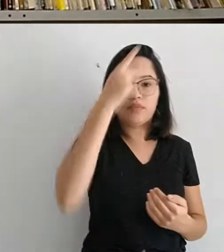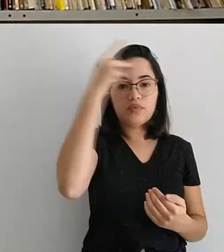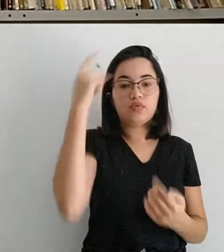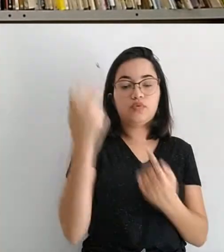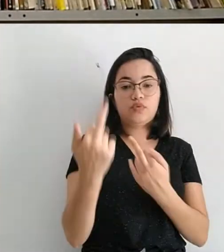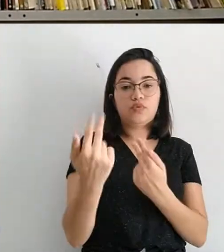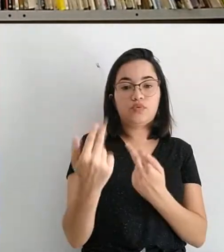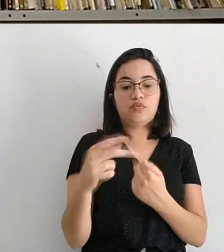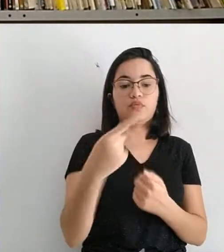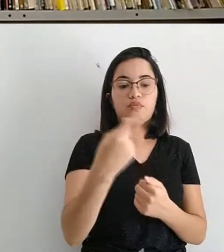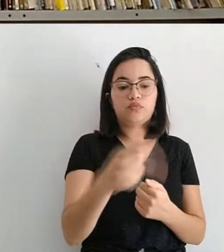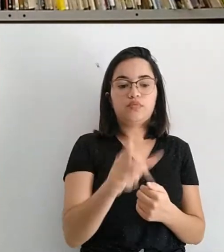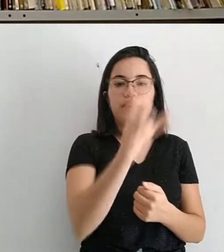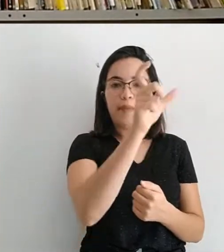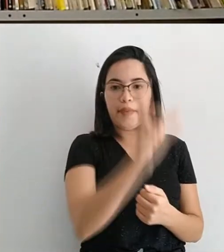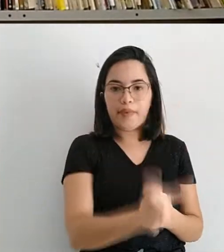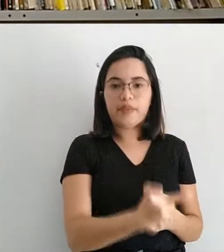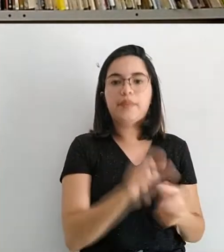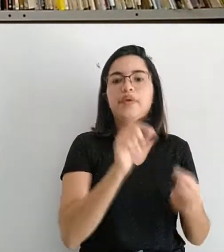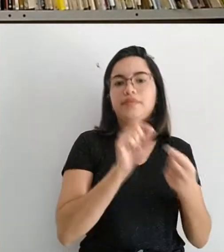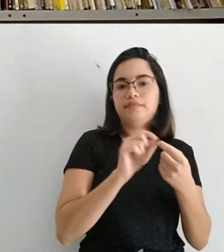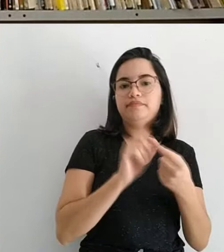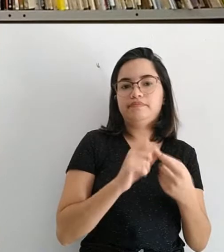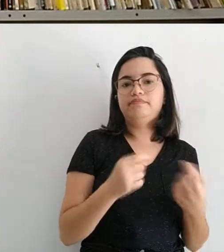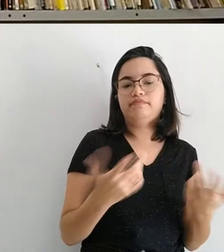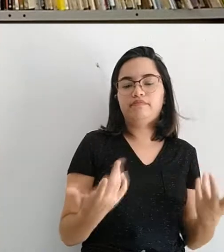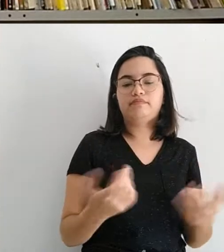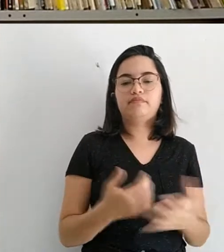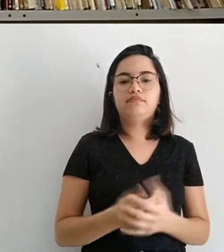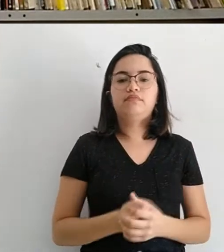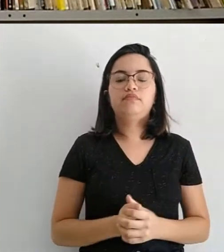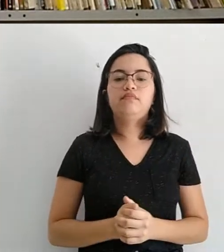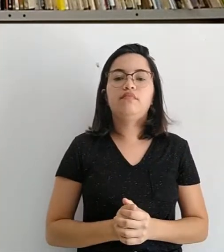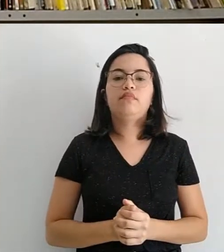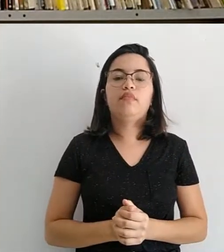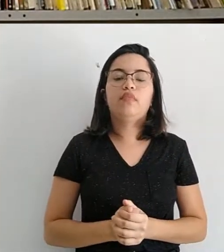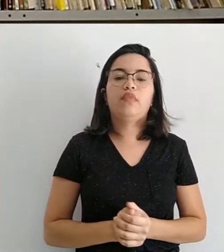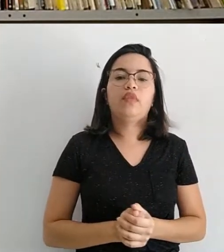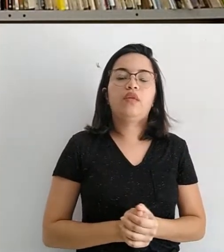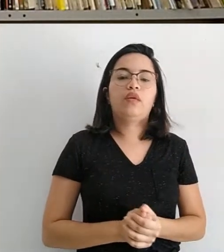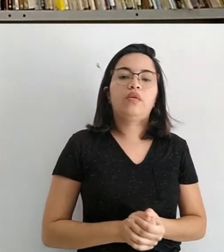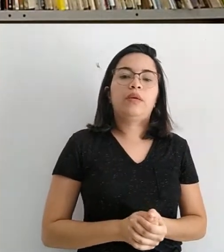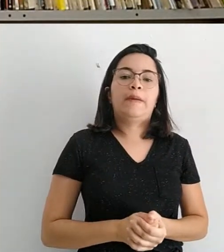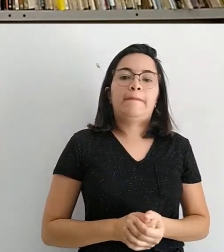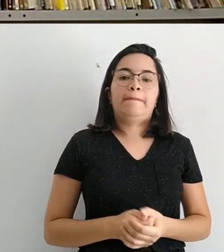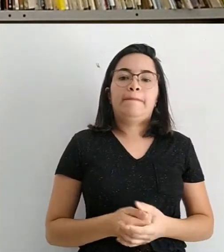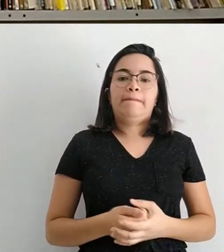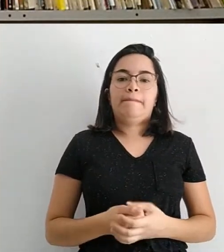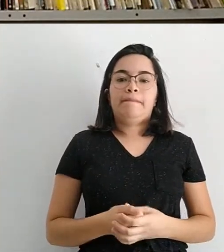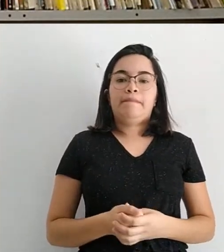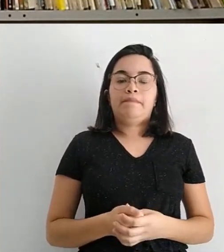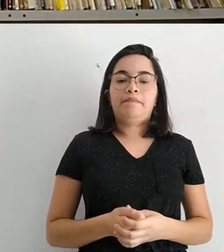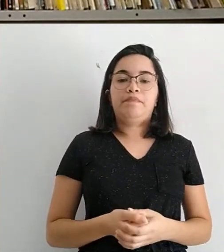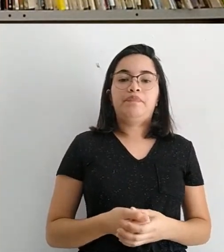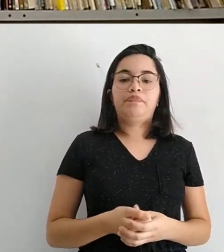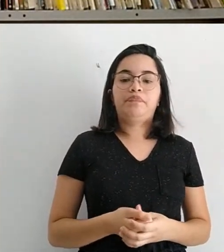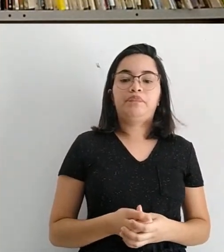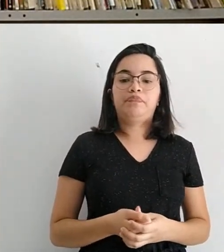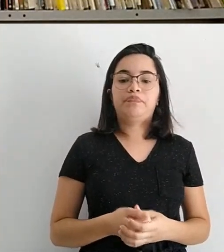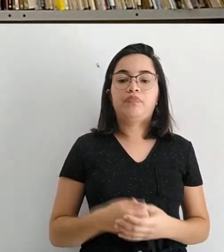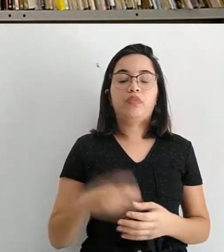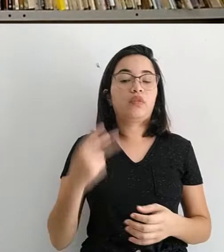de acordo com a sua conduta, de acordo com os efeitos das suas obras. Não